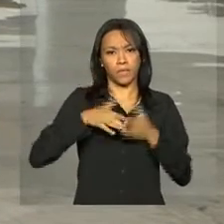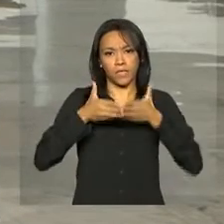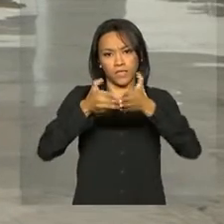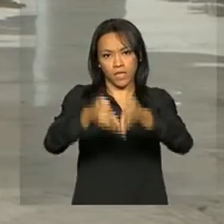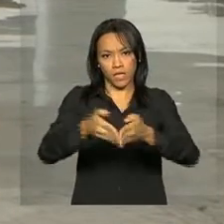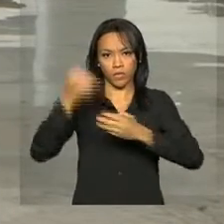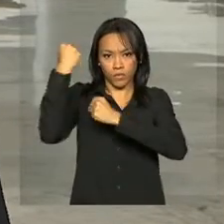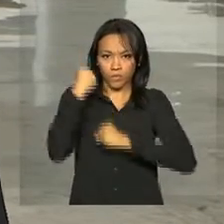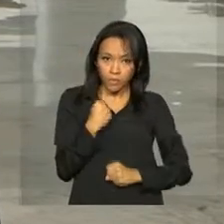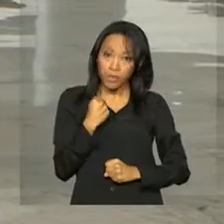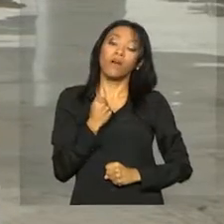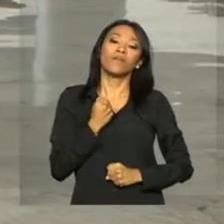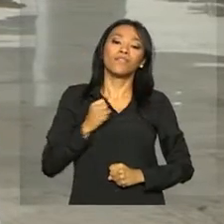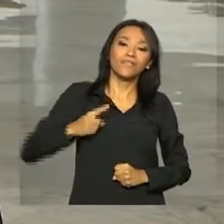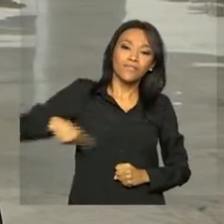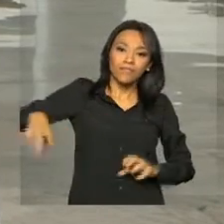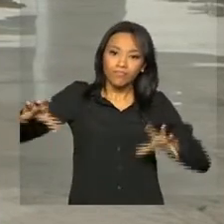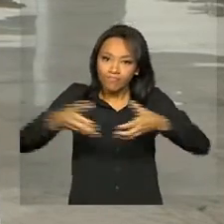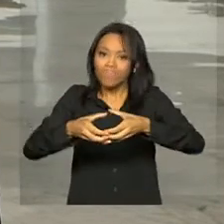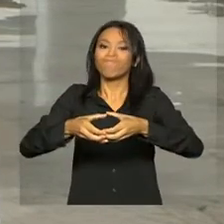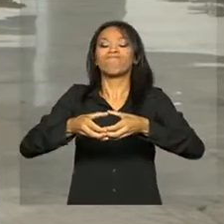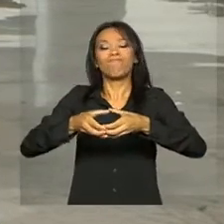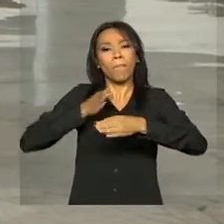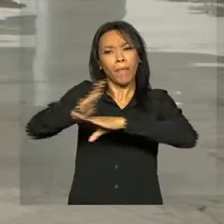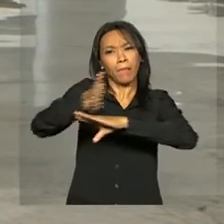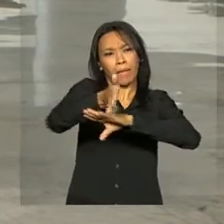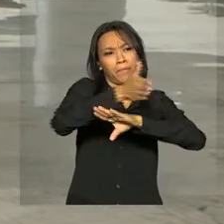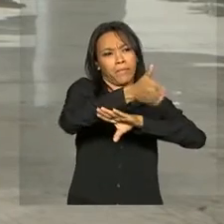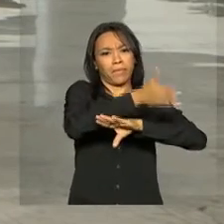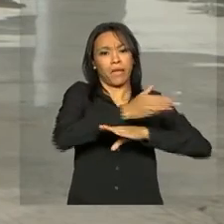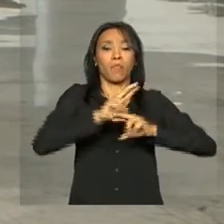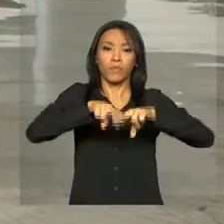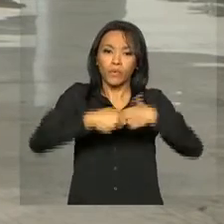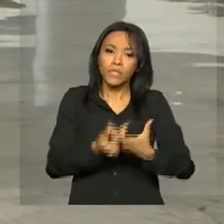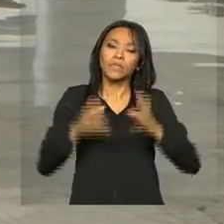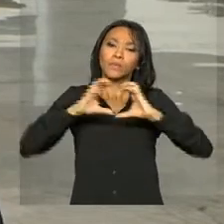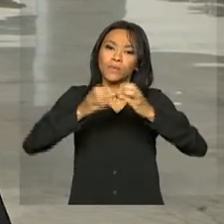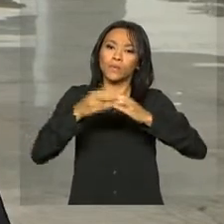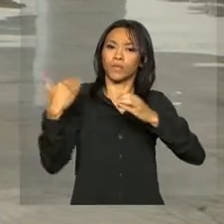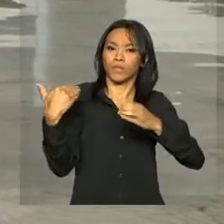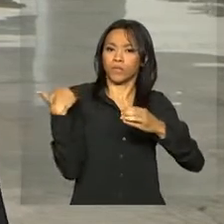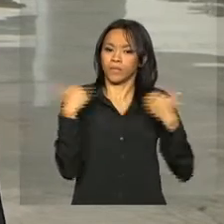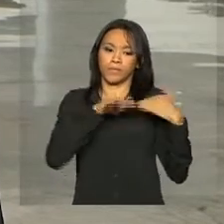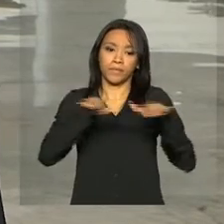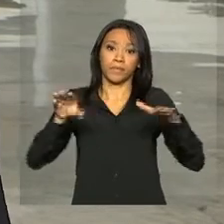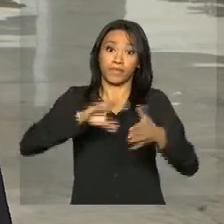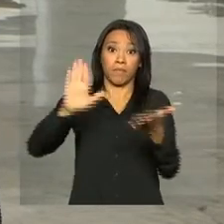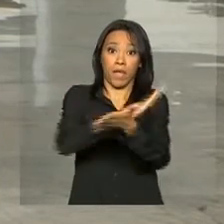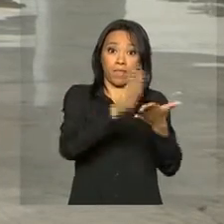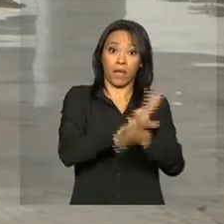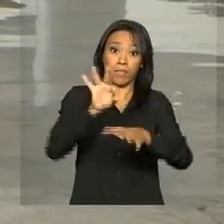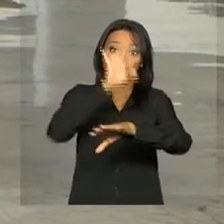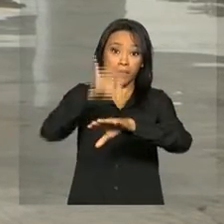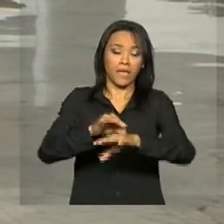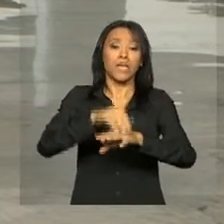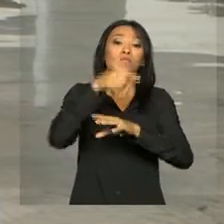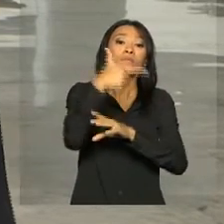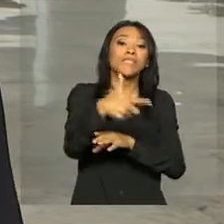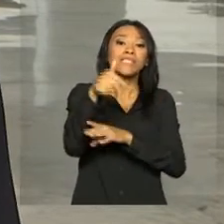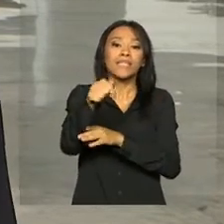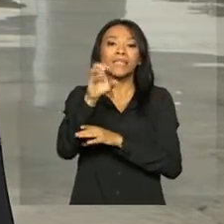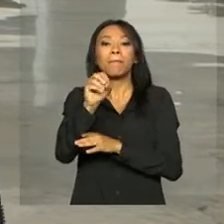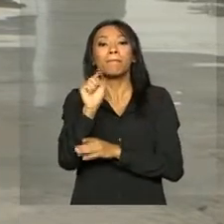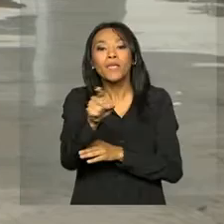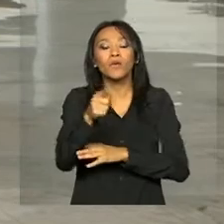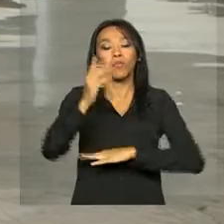passam a integrar a força-tarefa com isso a campanha conta agora com 370 mil profissionais de